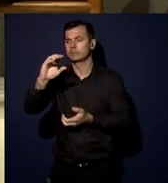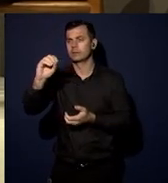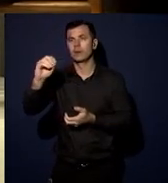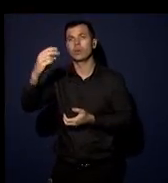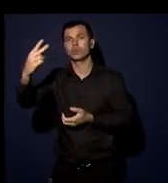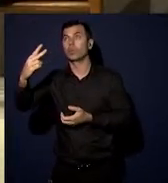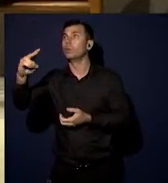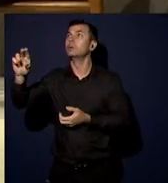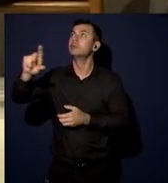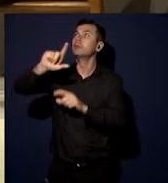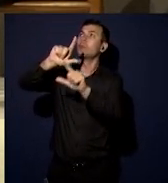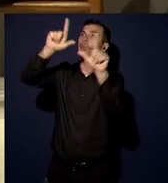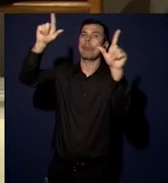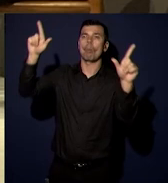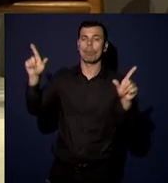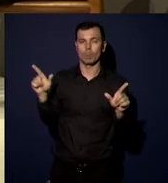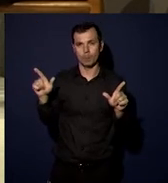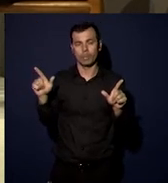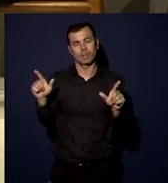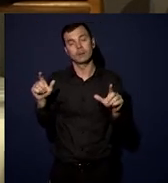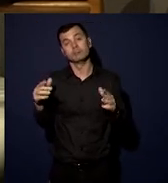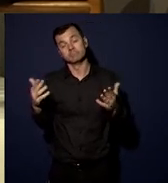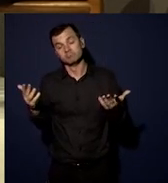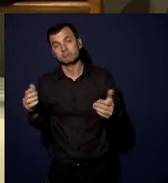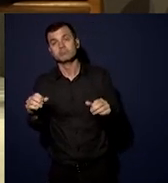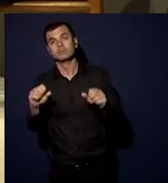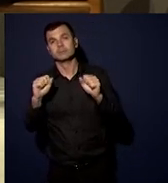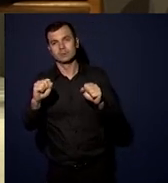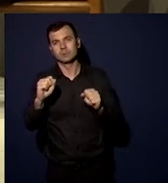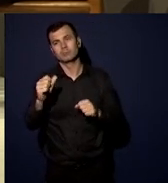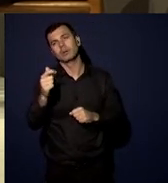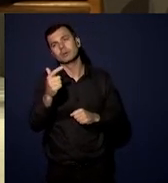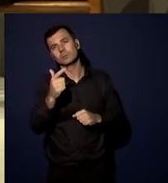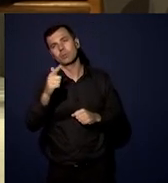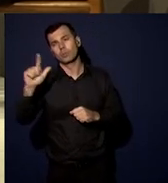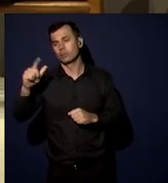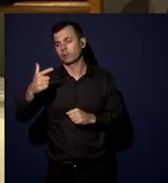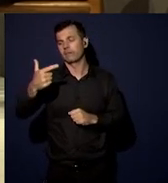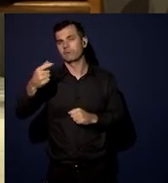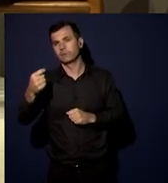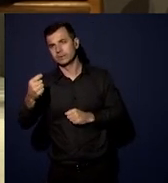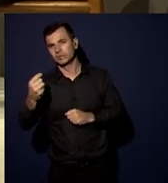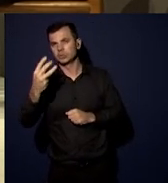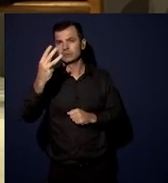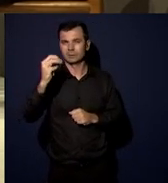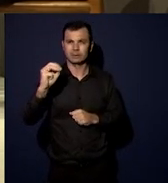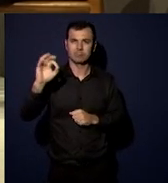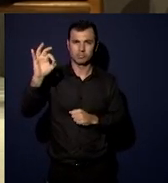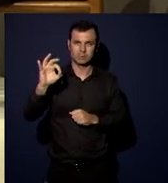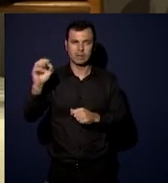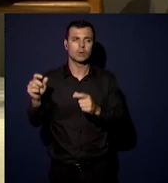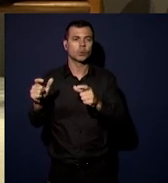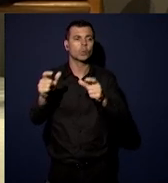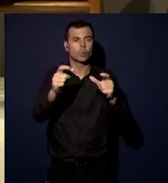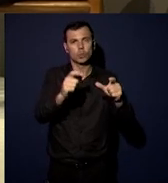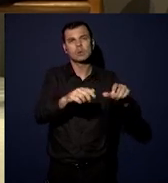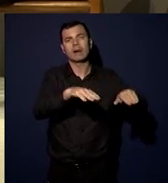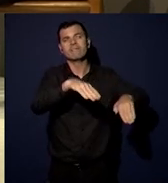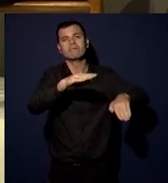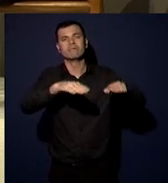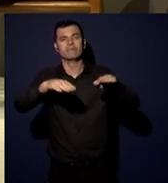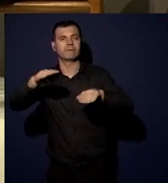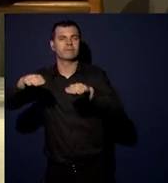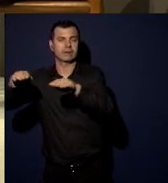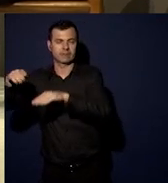atmosfera quando você considera que outros 20 tantos por cento 30% Depende do lugar da